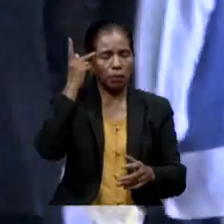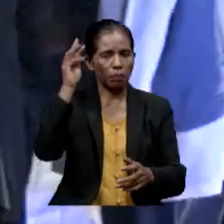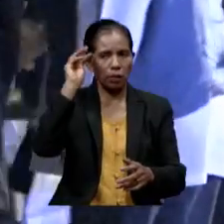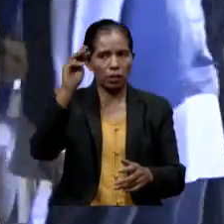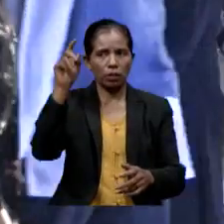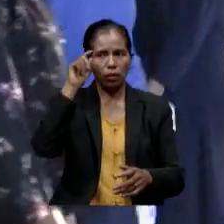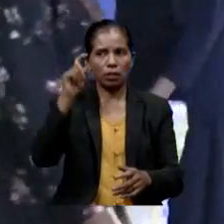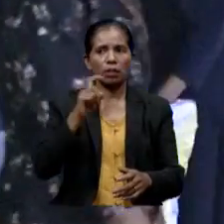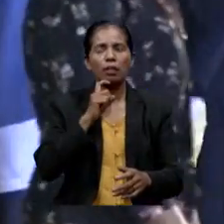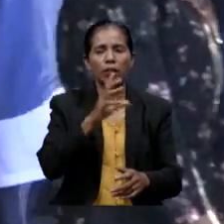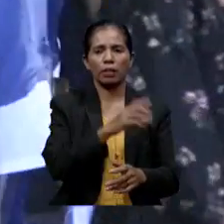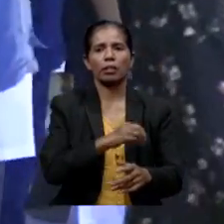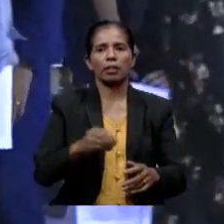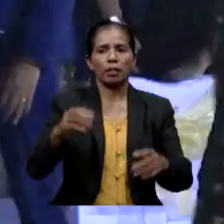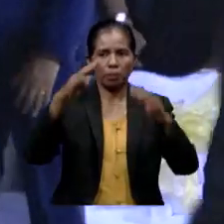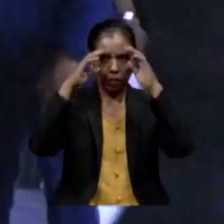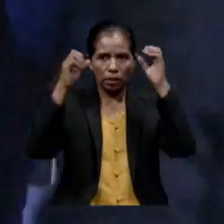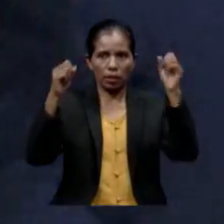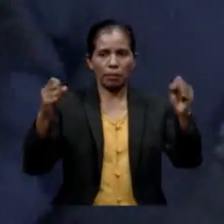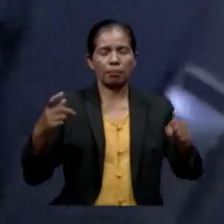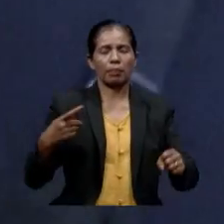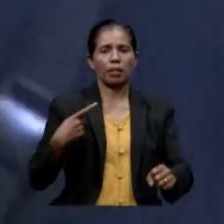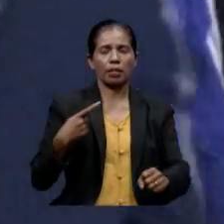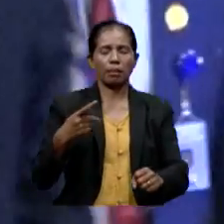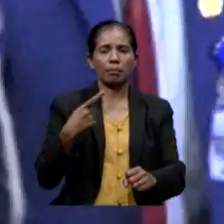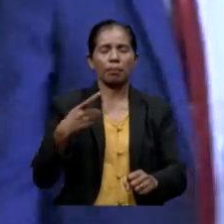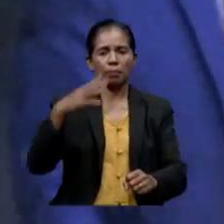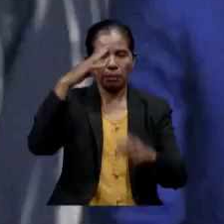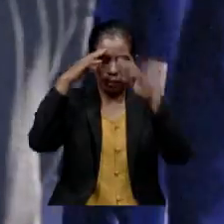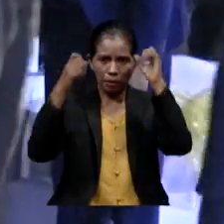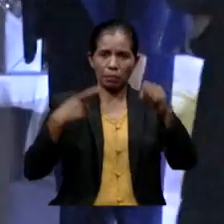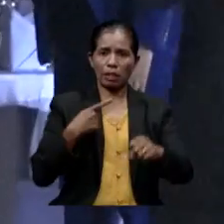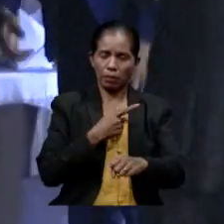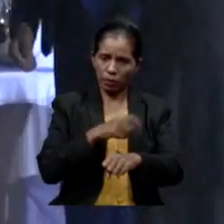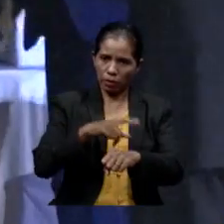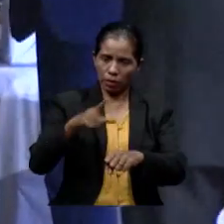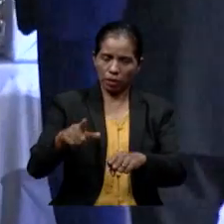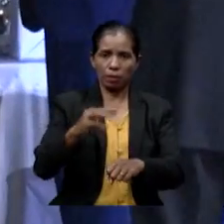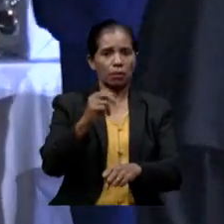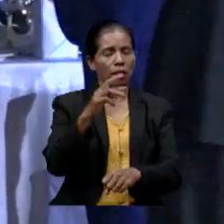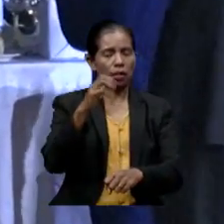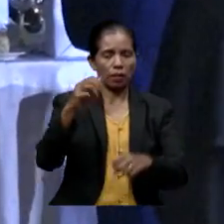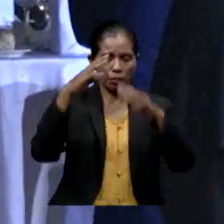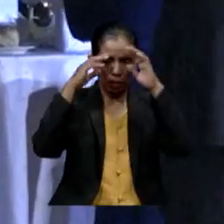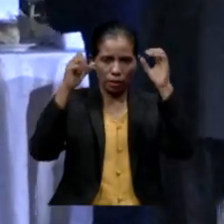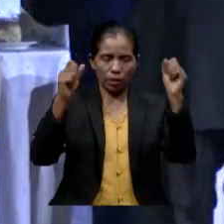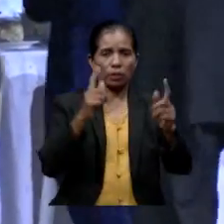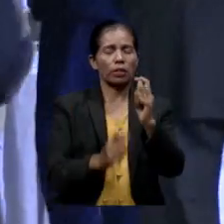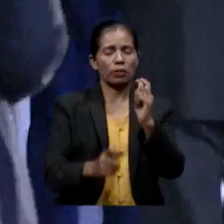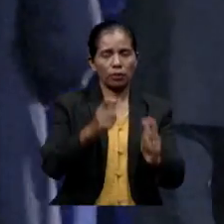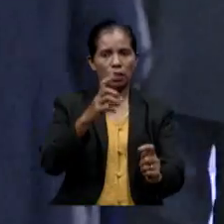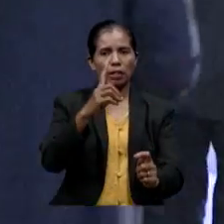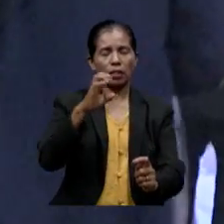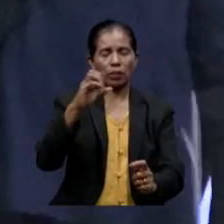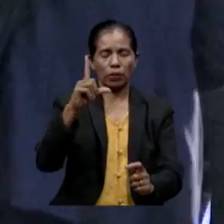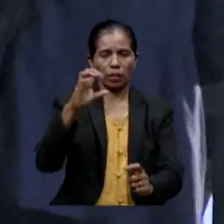Cairala Sanano Guzmão, presidente do Parlamento Nacional, Maria Fernanda Lai, presidente do Tribunal de Recurso, Deolindo dos Santos,